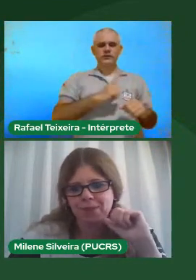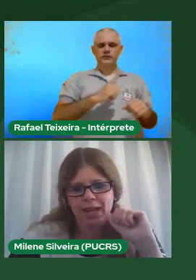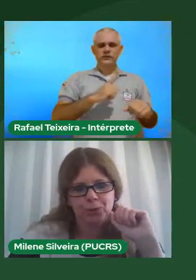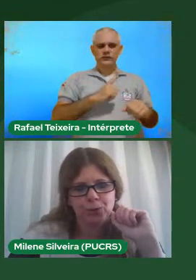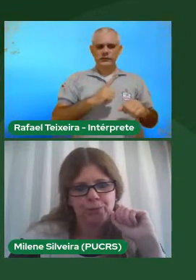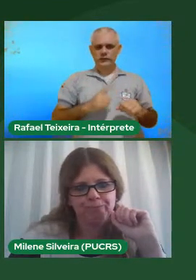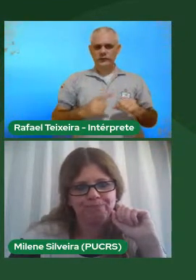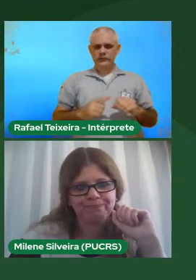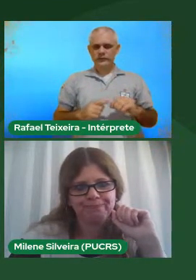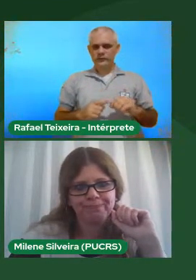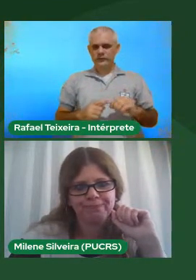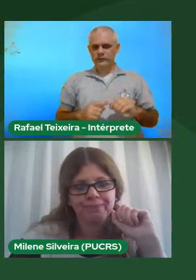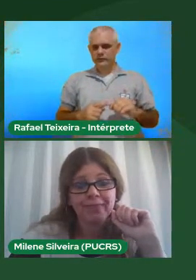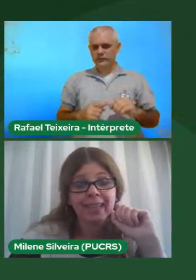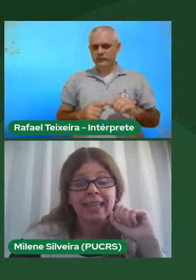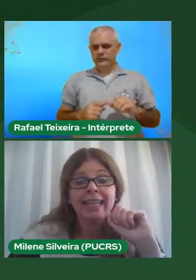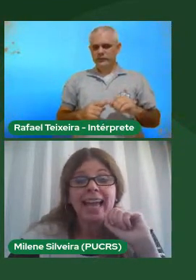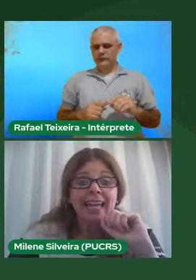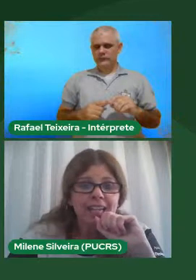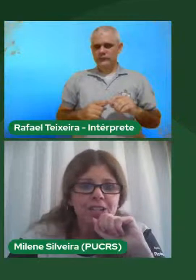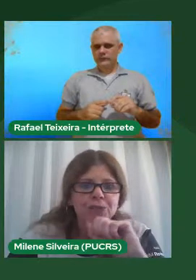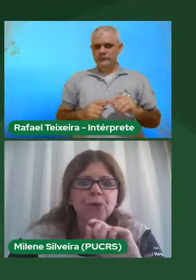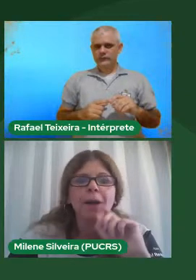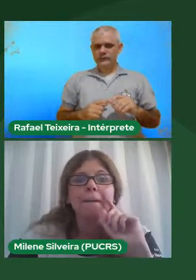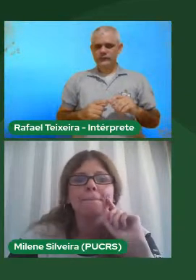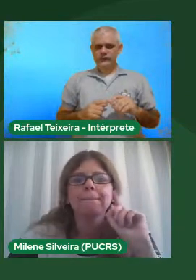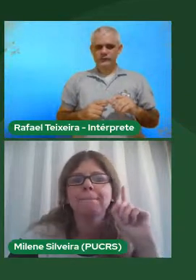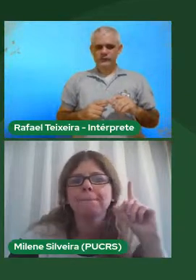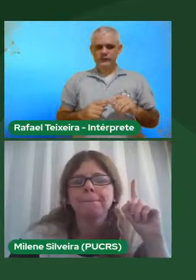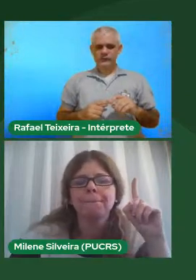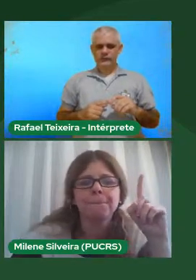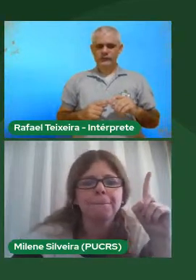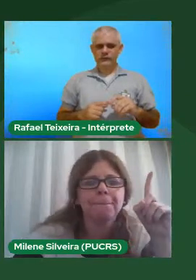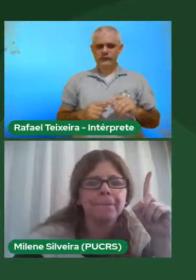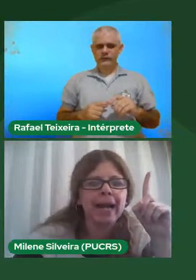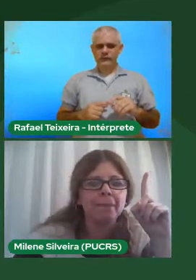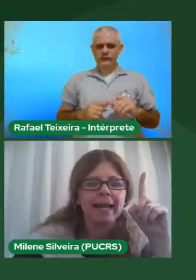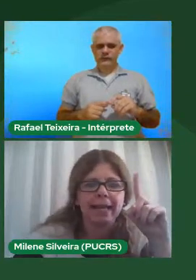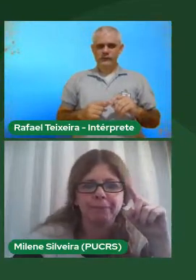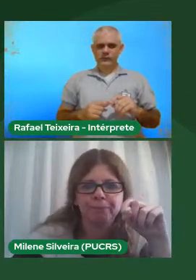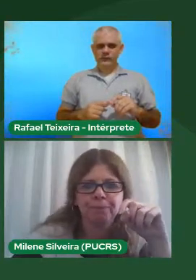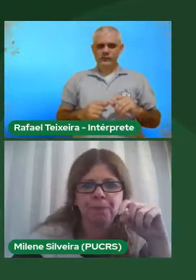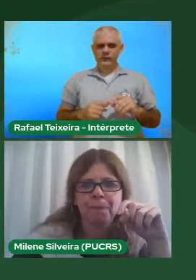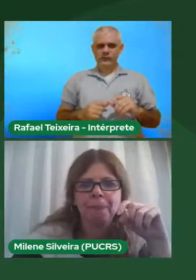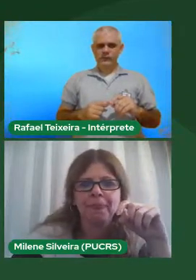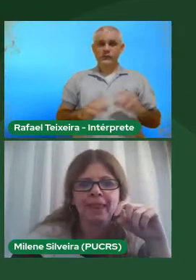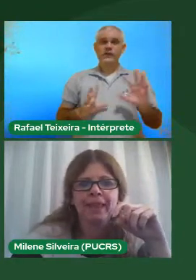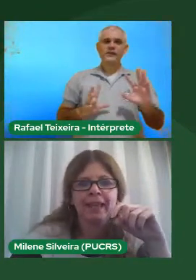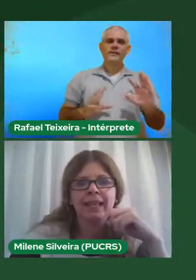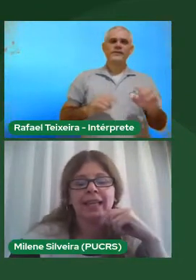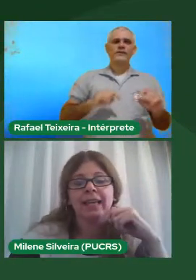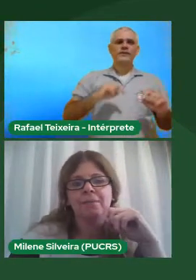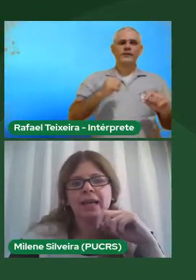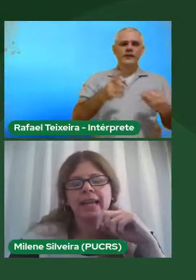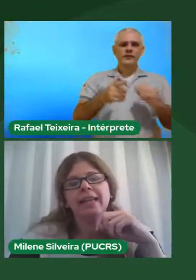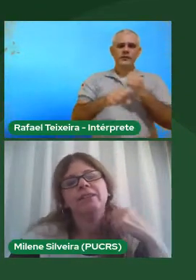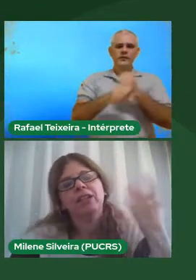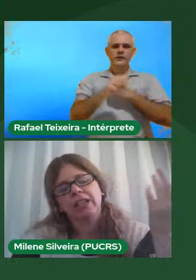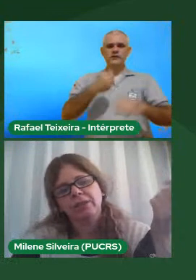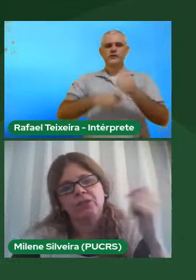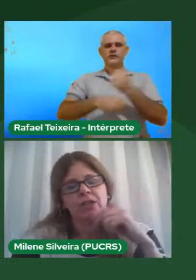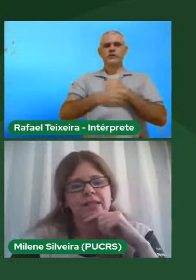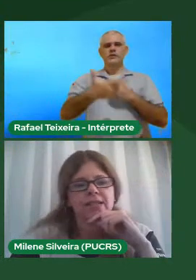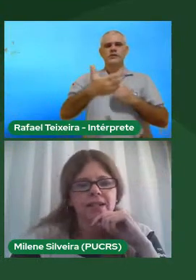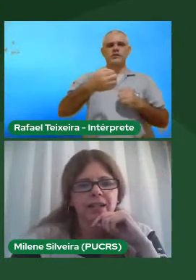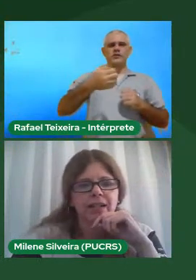durante esses eventos. E aí a gente foi para Belém. Em Belém,